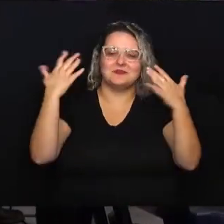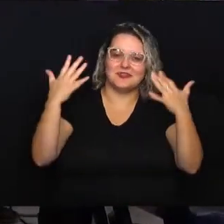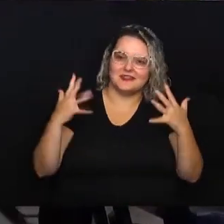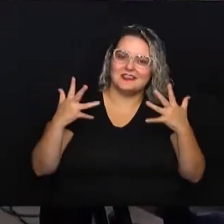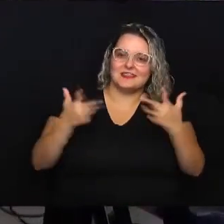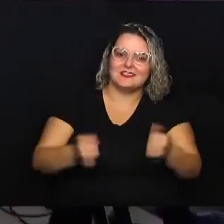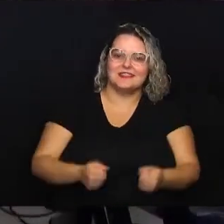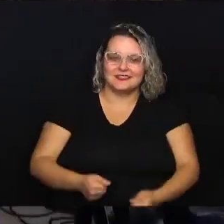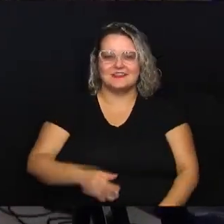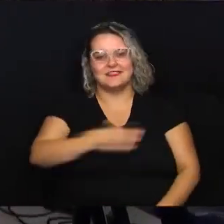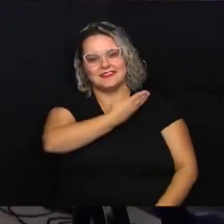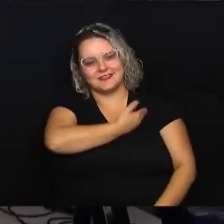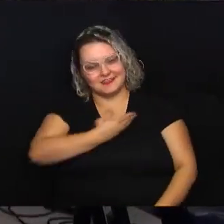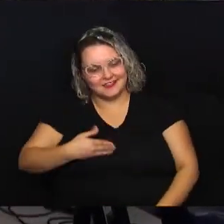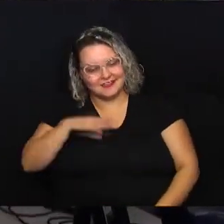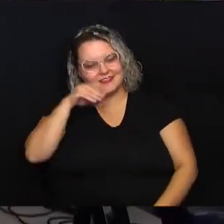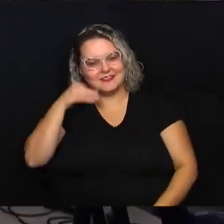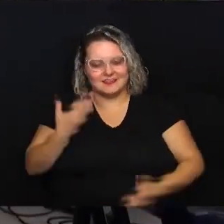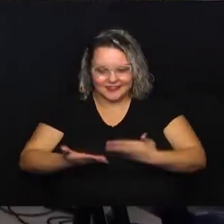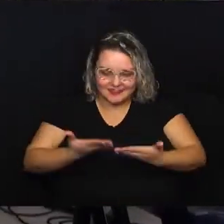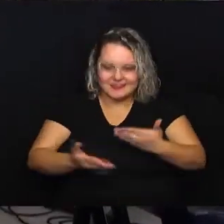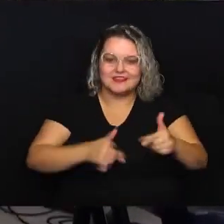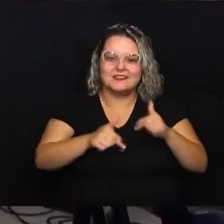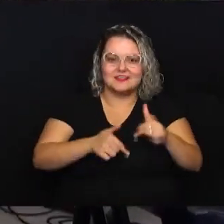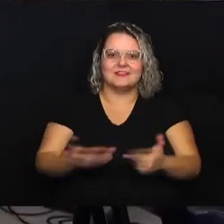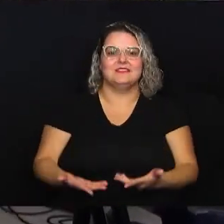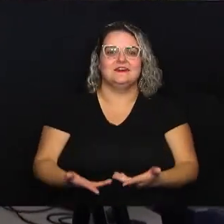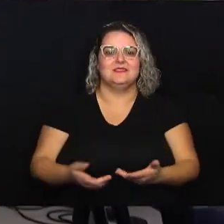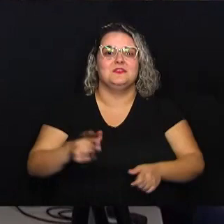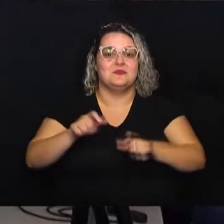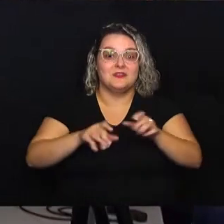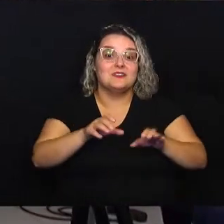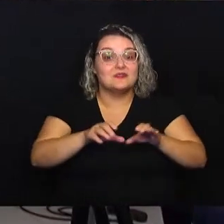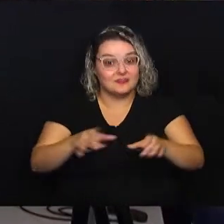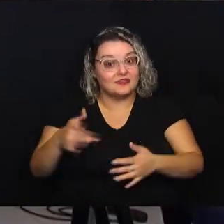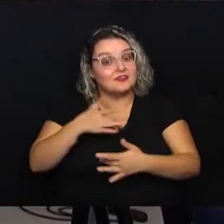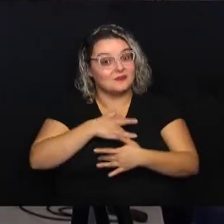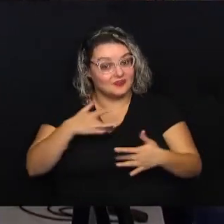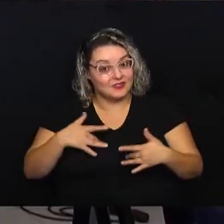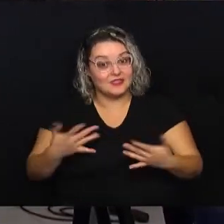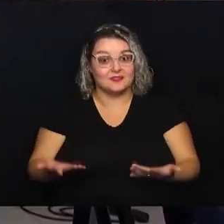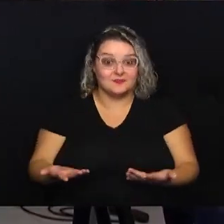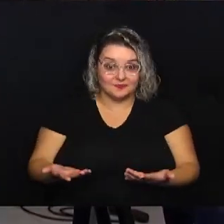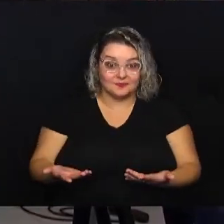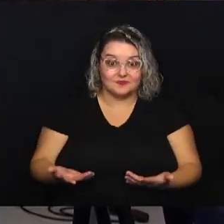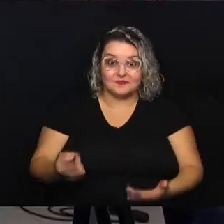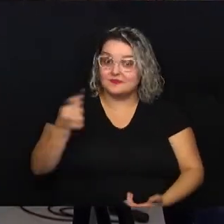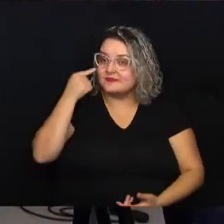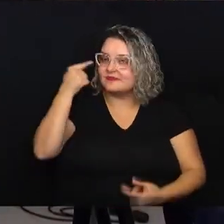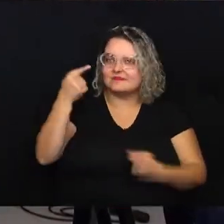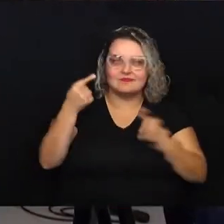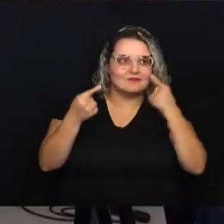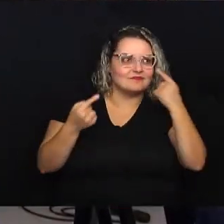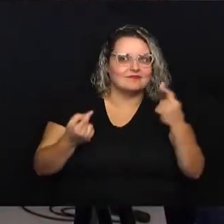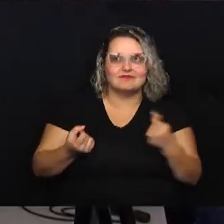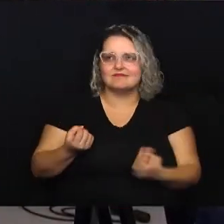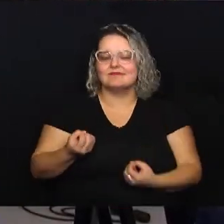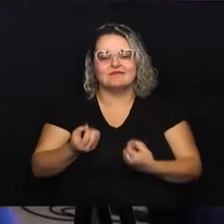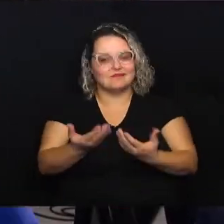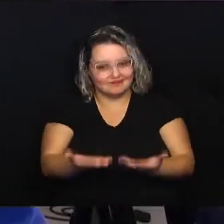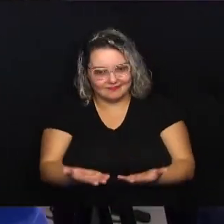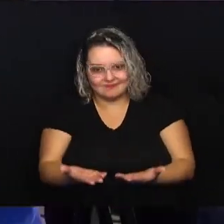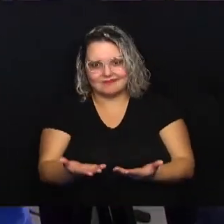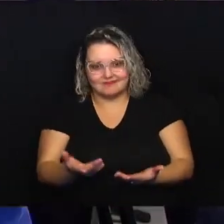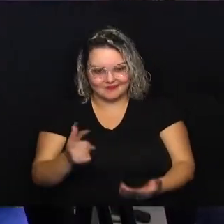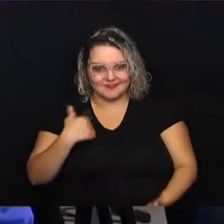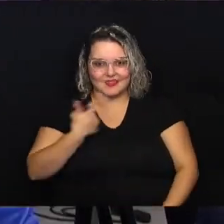os servidores aniversariantes, todo o pessoal da Coordenadoria de Saúde, quer dizer, são ideias que têm sido trazidas, a gente